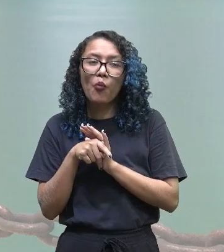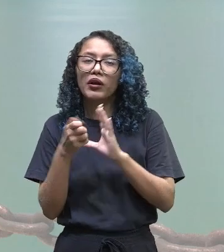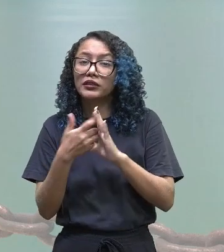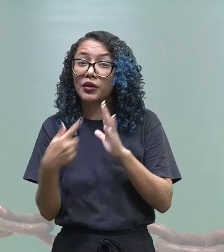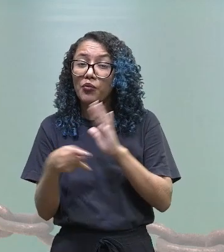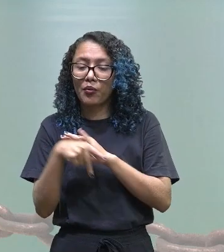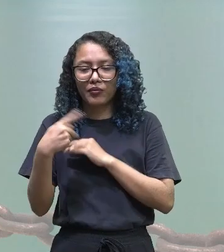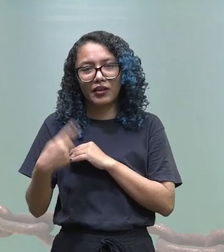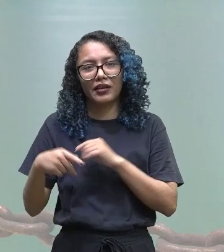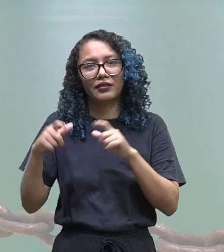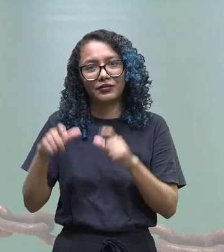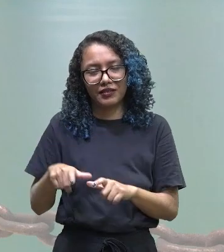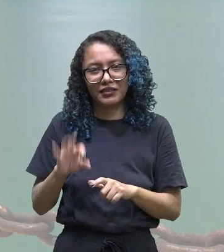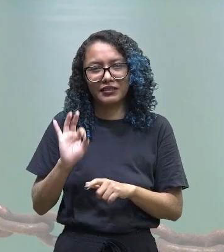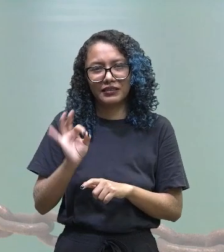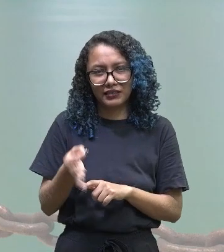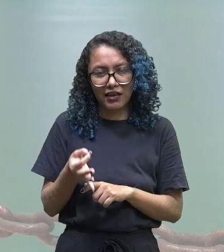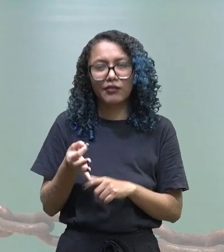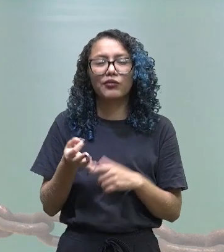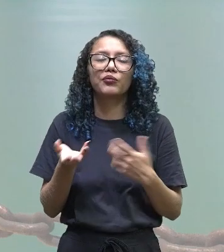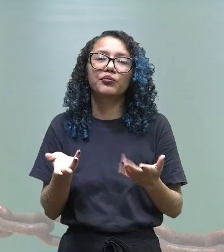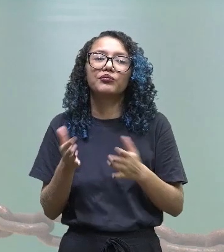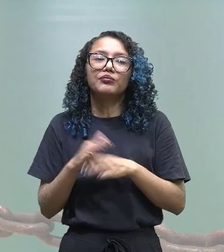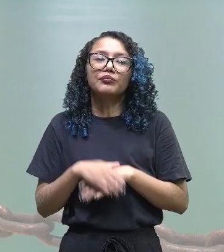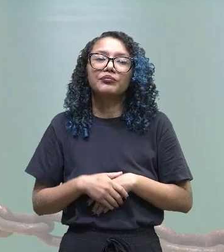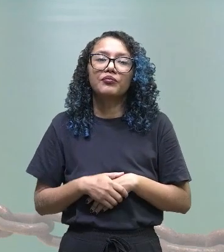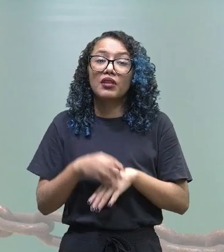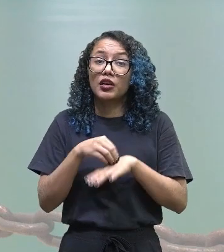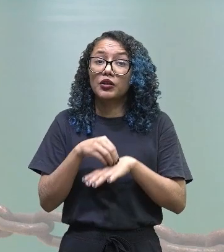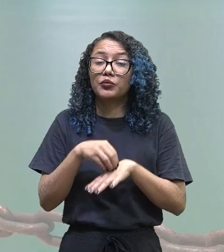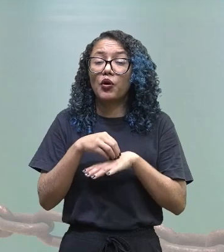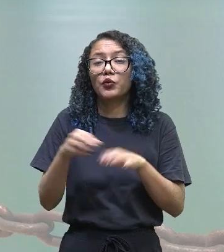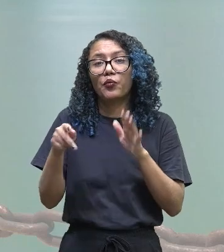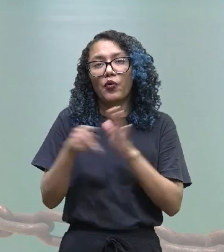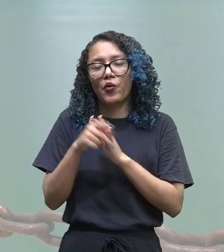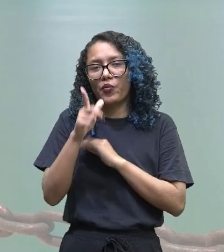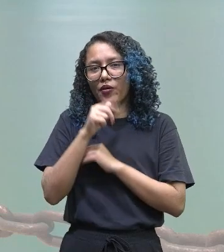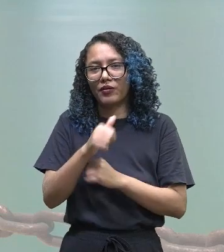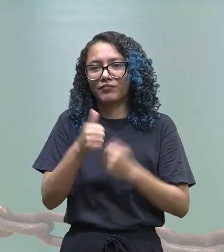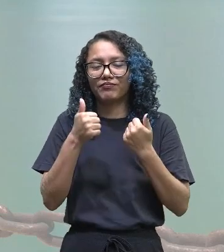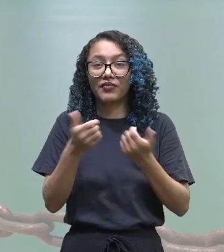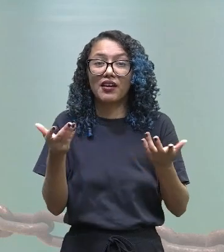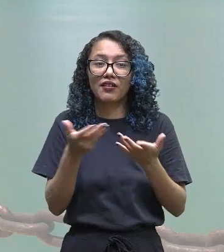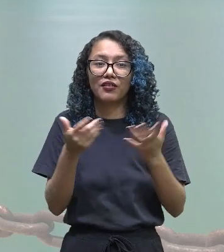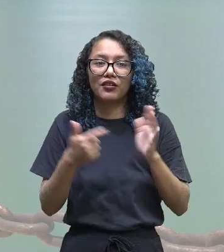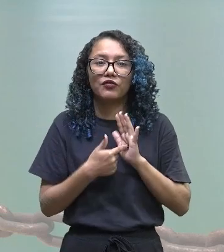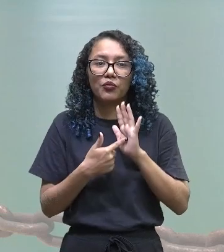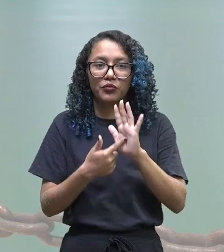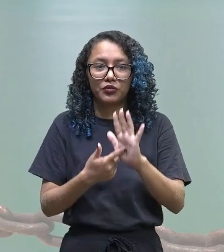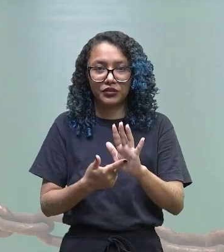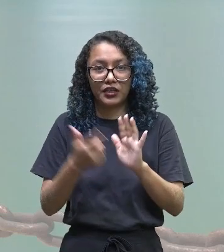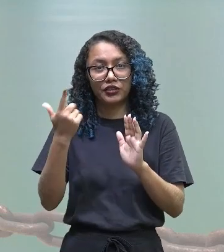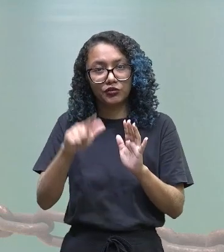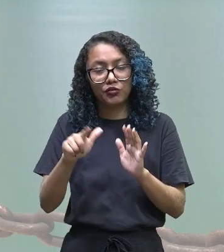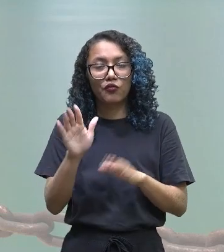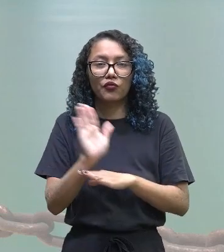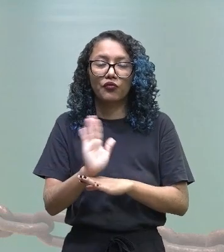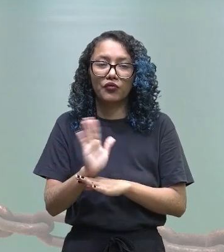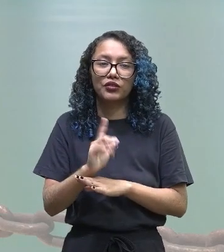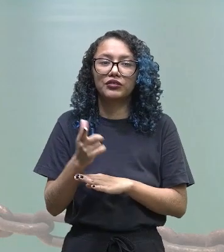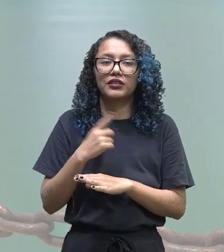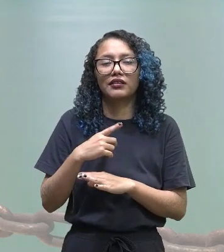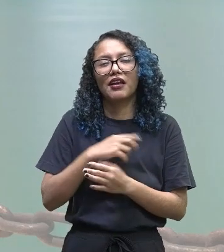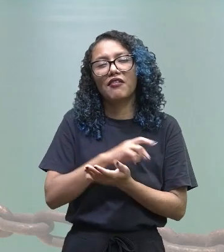os meios de transporte por el agua. Então, vamos aqui visualizar mais um vídeo com